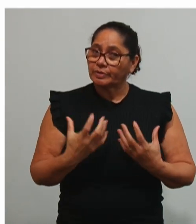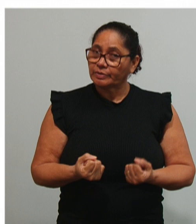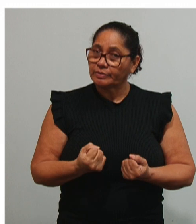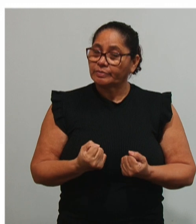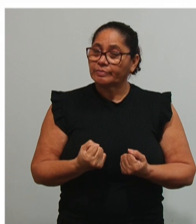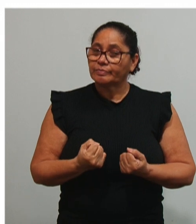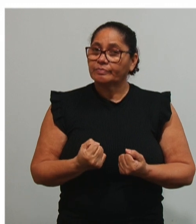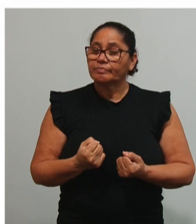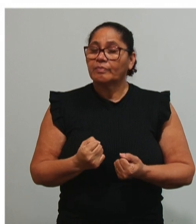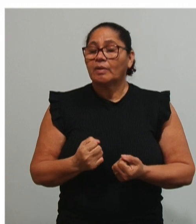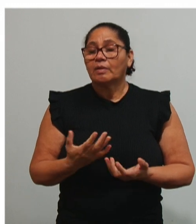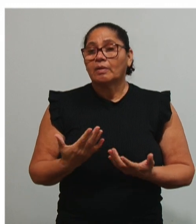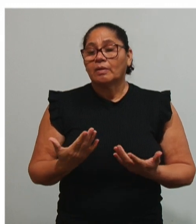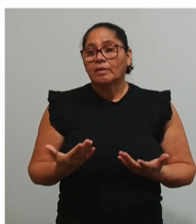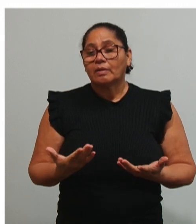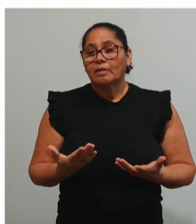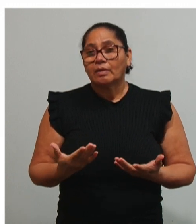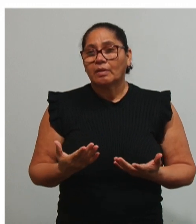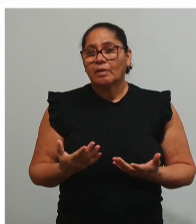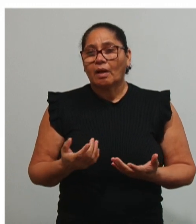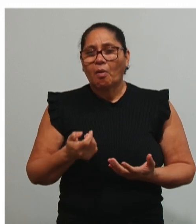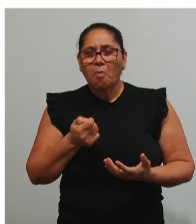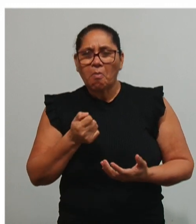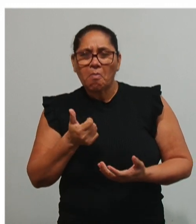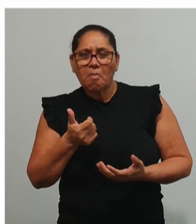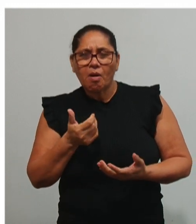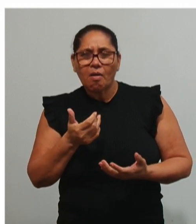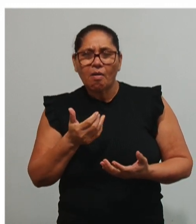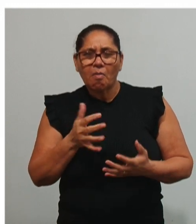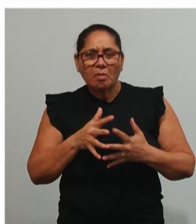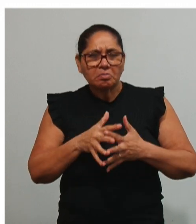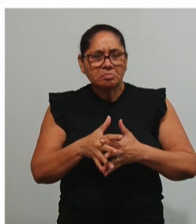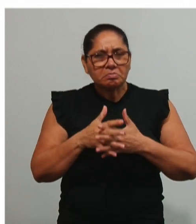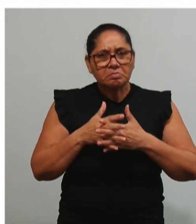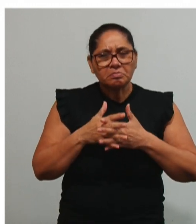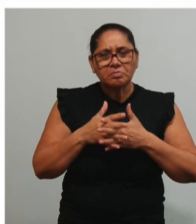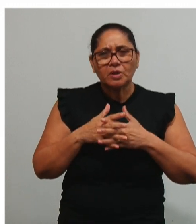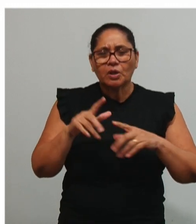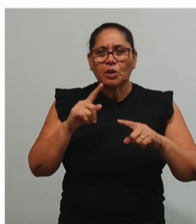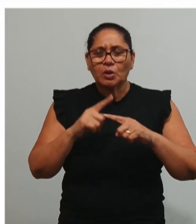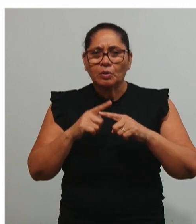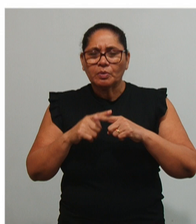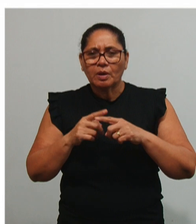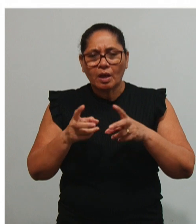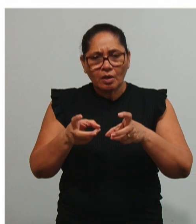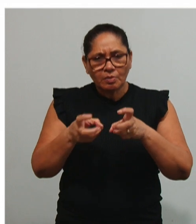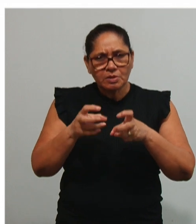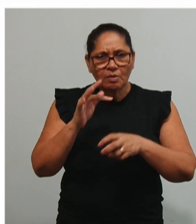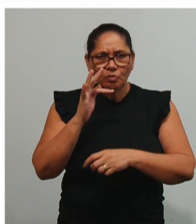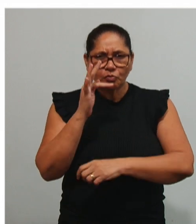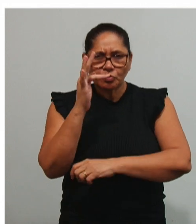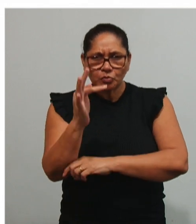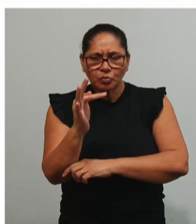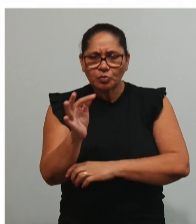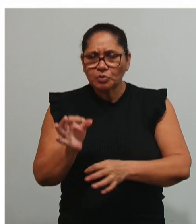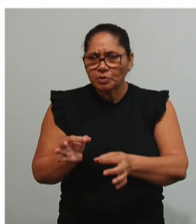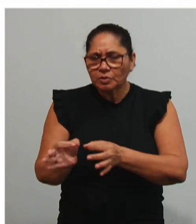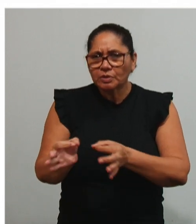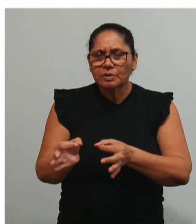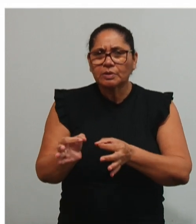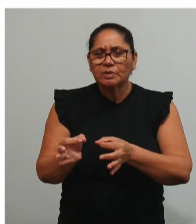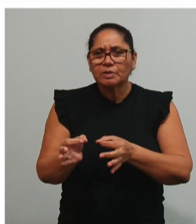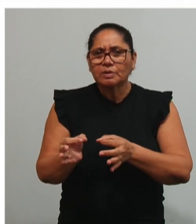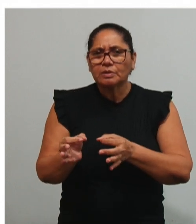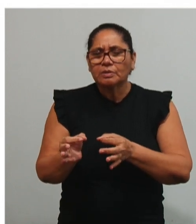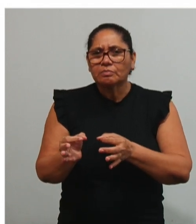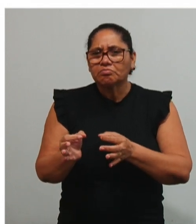né? E aí é um pouco mais complexo ainda, quer dizer que eu só concebo o futuro de uma organização a